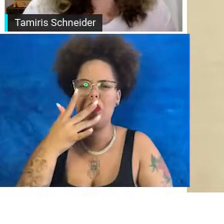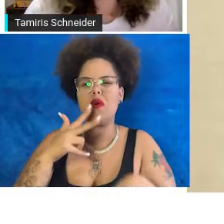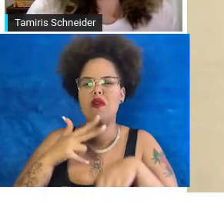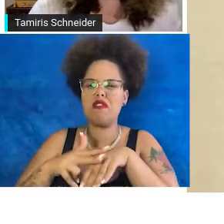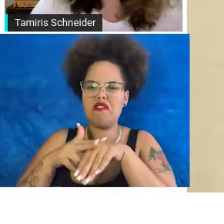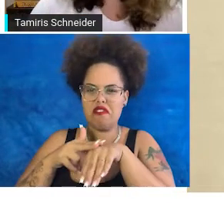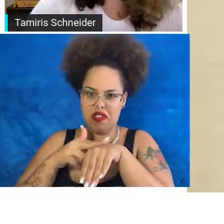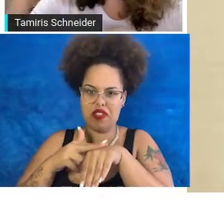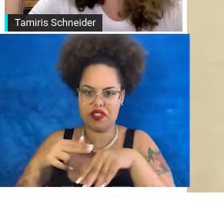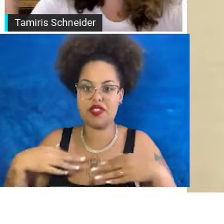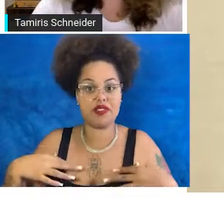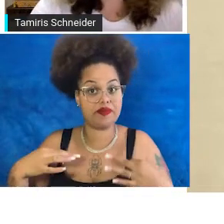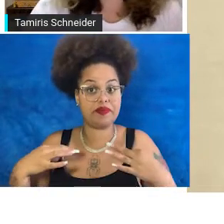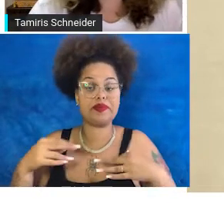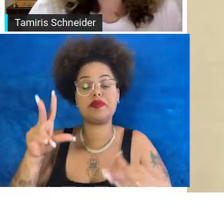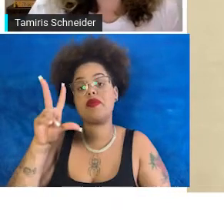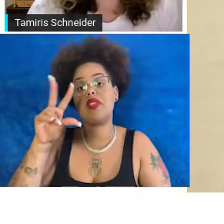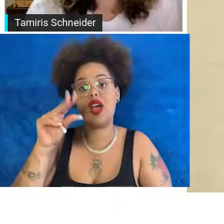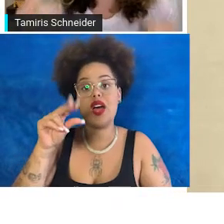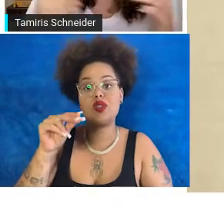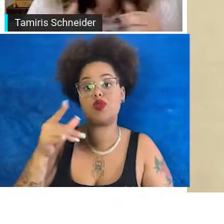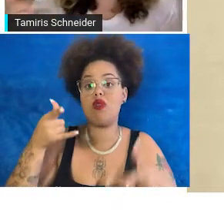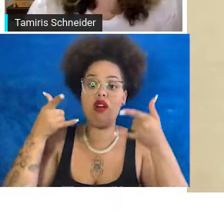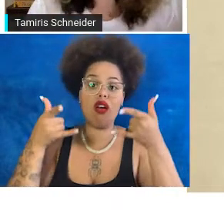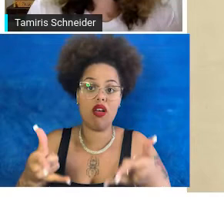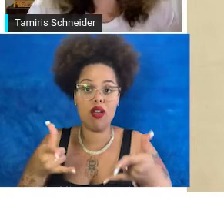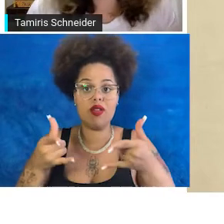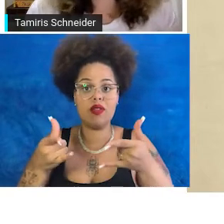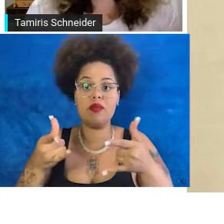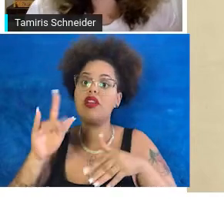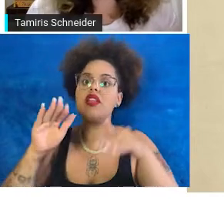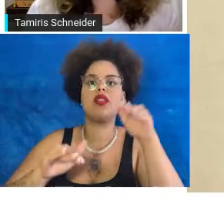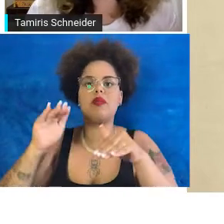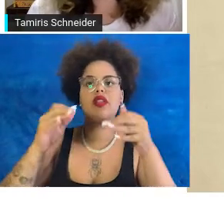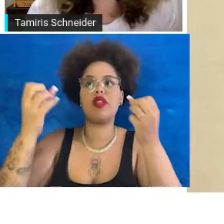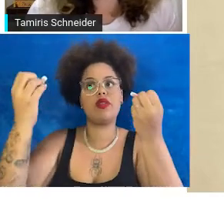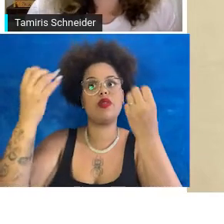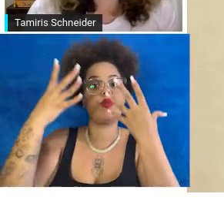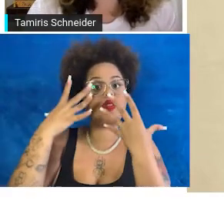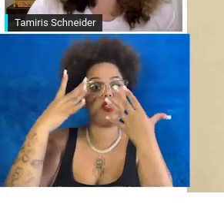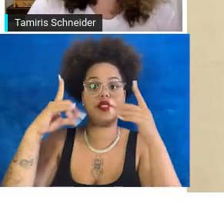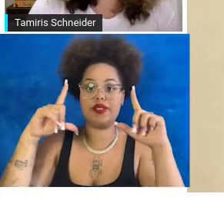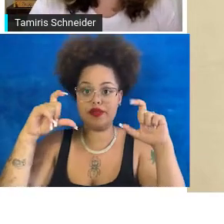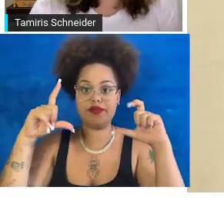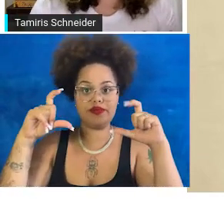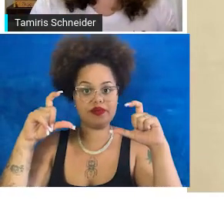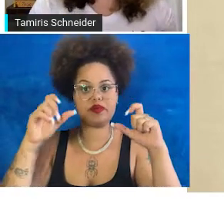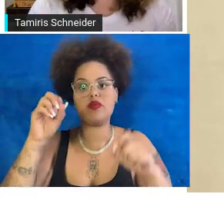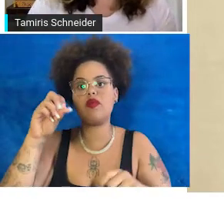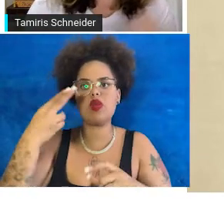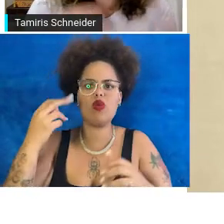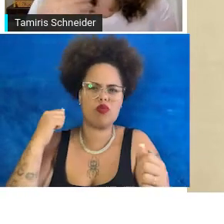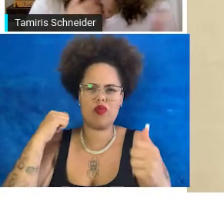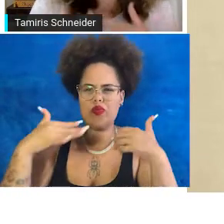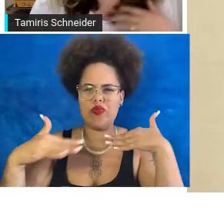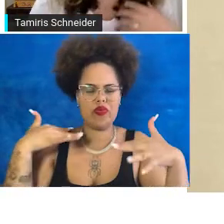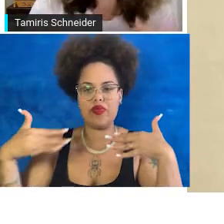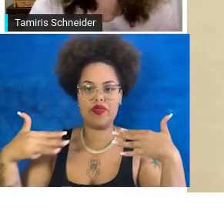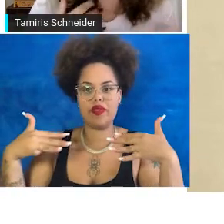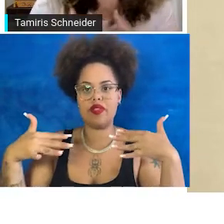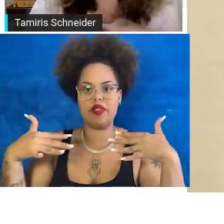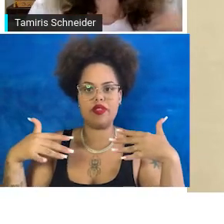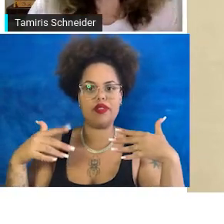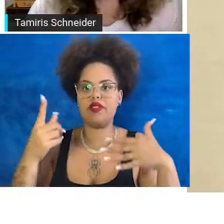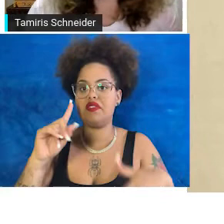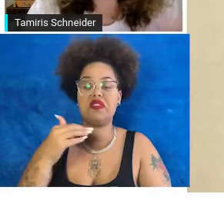no figurino, uma cor azul na cama. Dependendo da iluminação do diretor de foto ou da movimentação, não